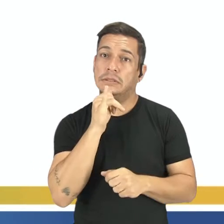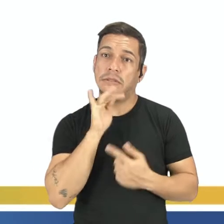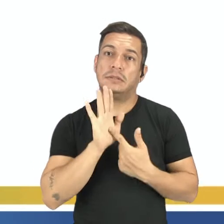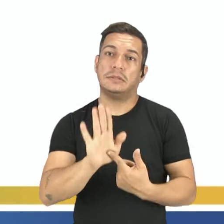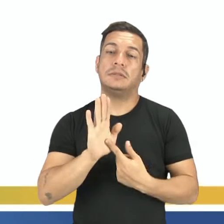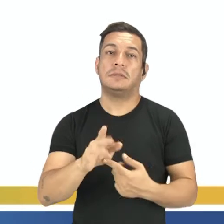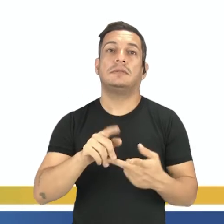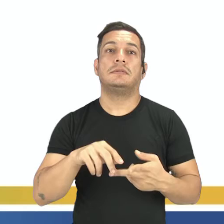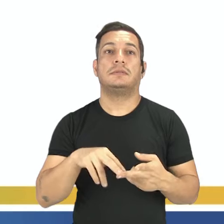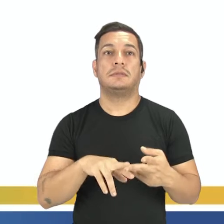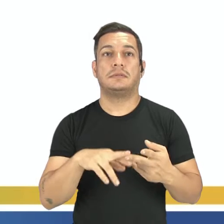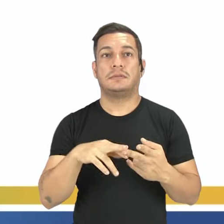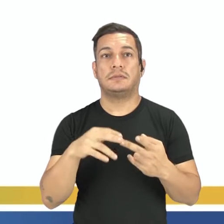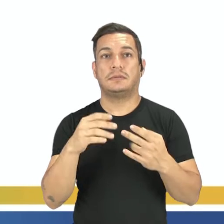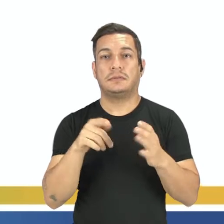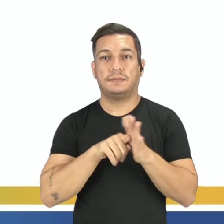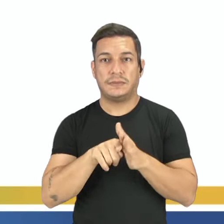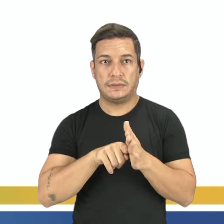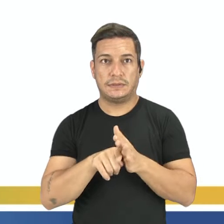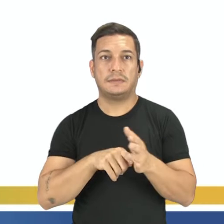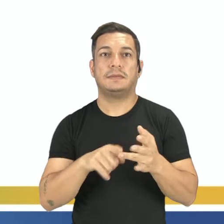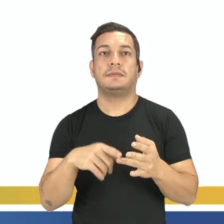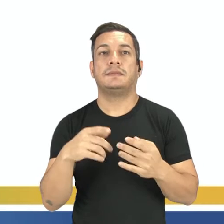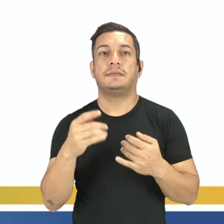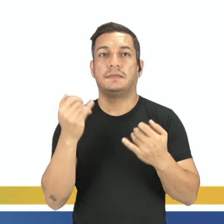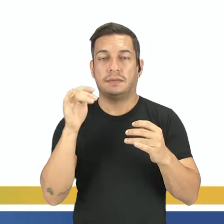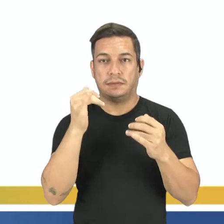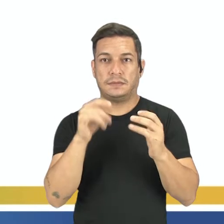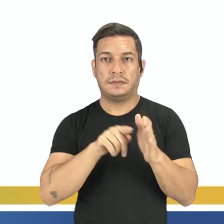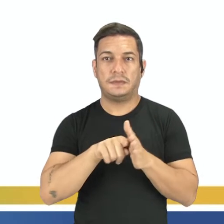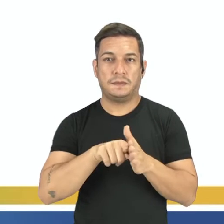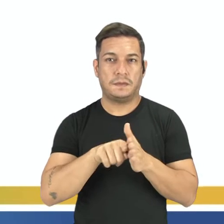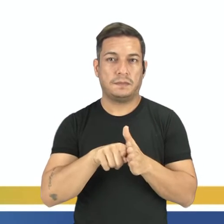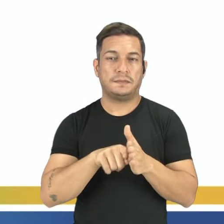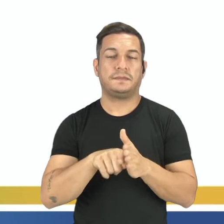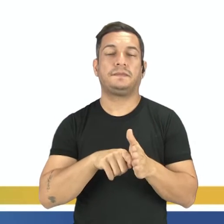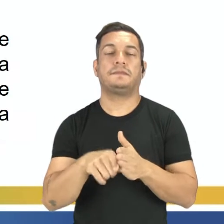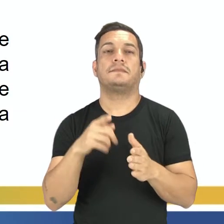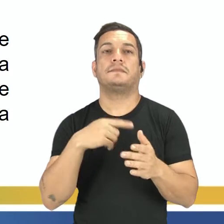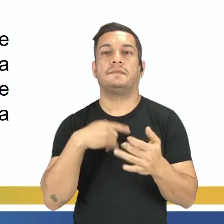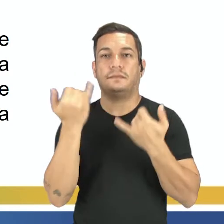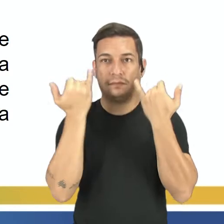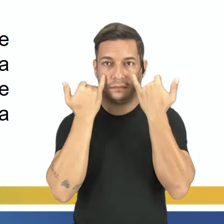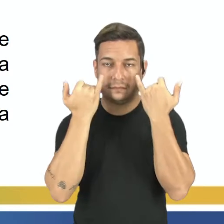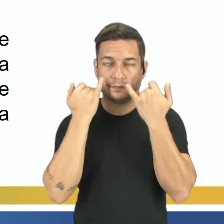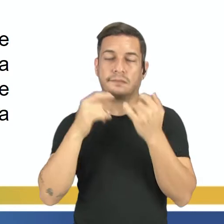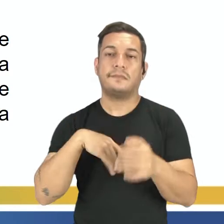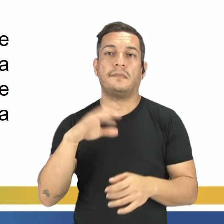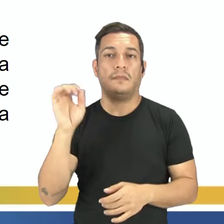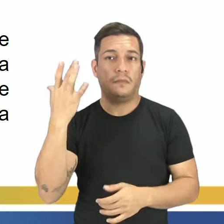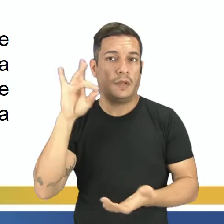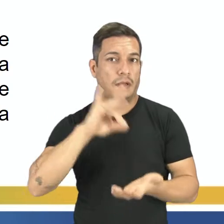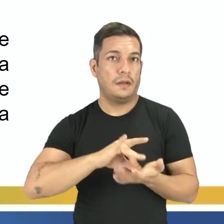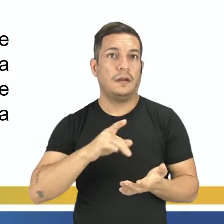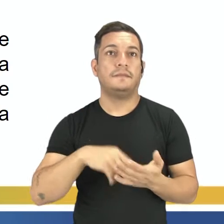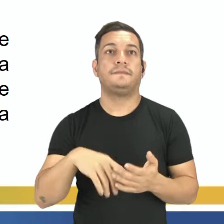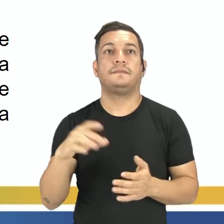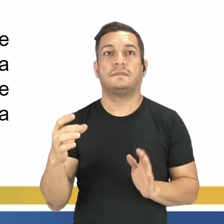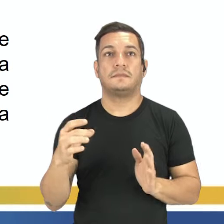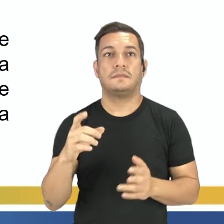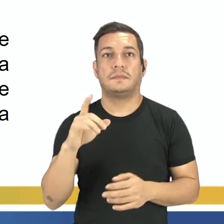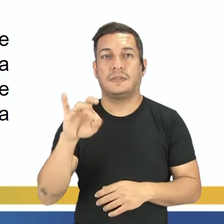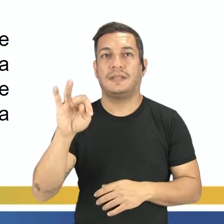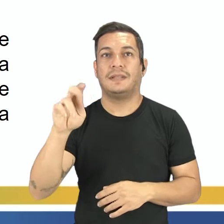exemplos, dados estatísticos, pesquisas, fatos comprováveis, tá? Vamos ver aqui no próximo slide. Citações